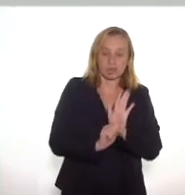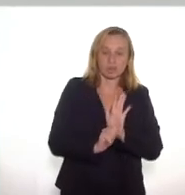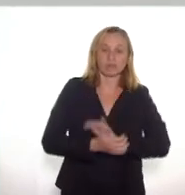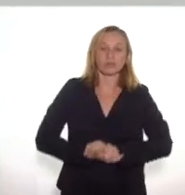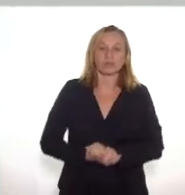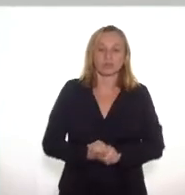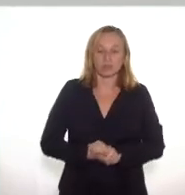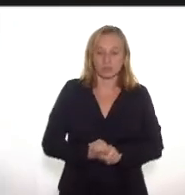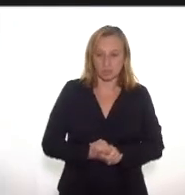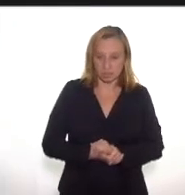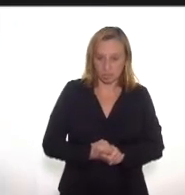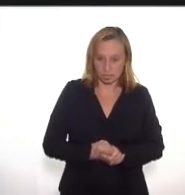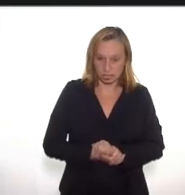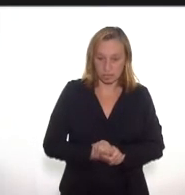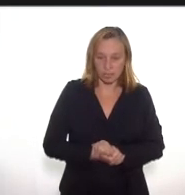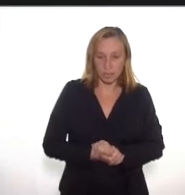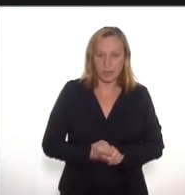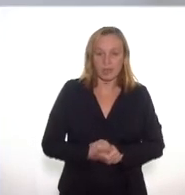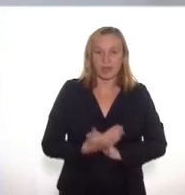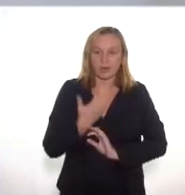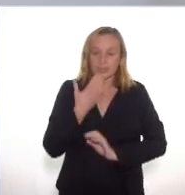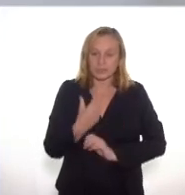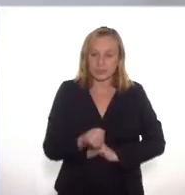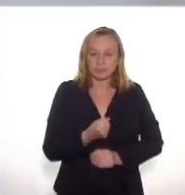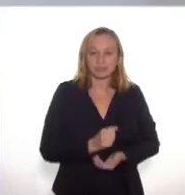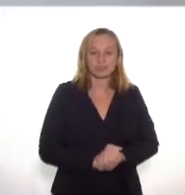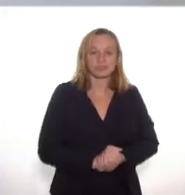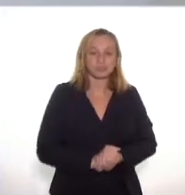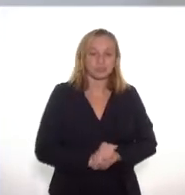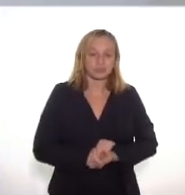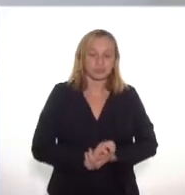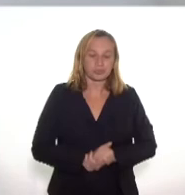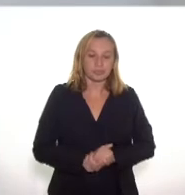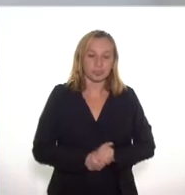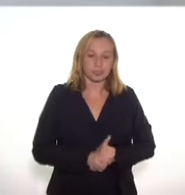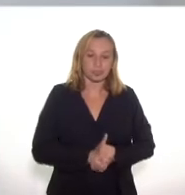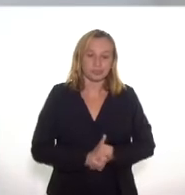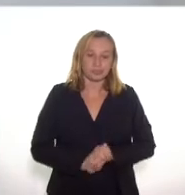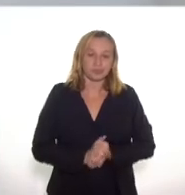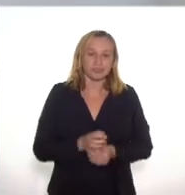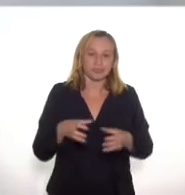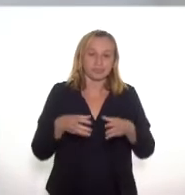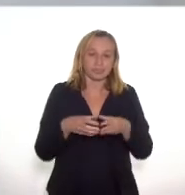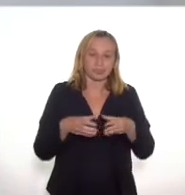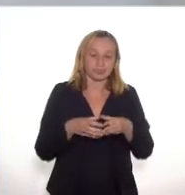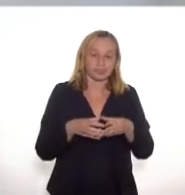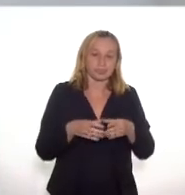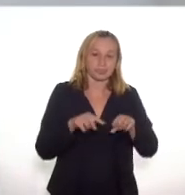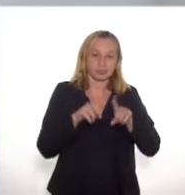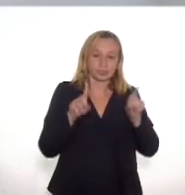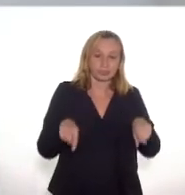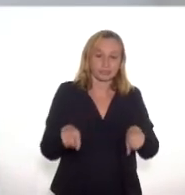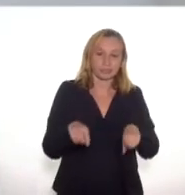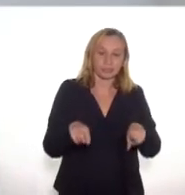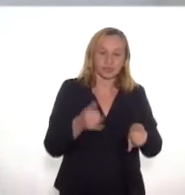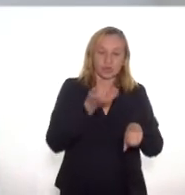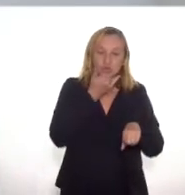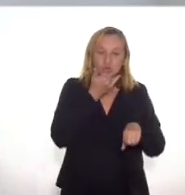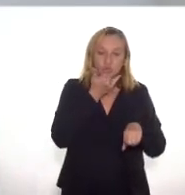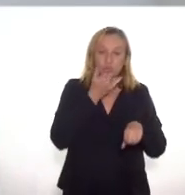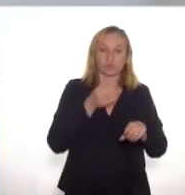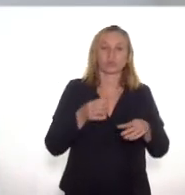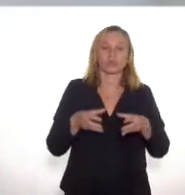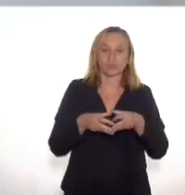redação. Presidência defere pedido de Vossa Excelência pela Comissão de Servidores, perdão,